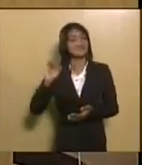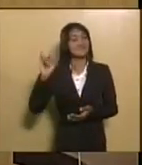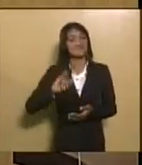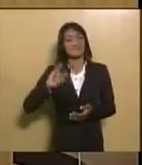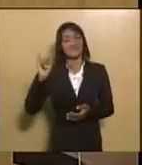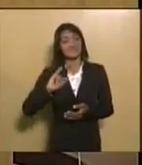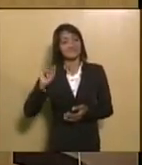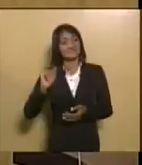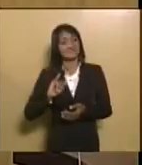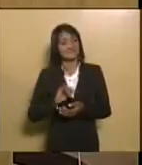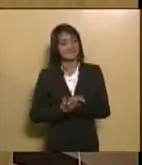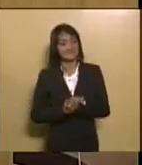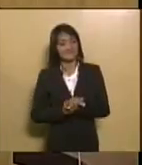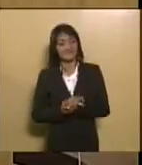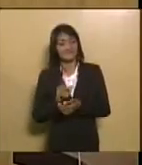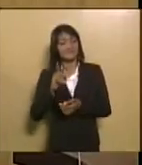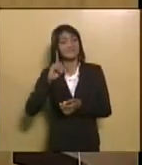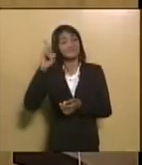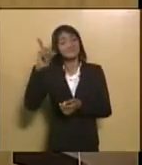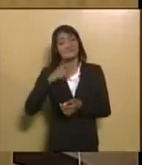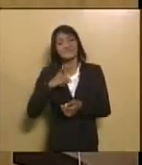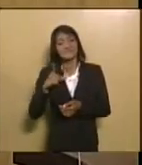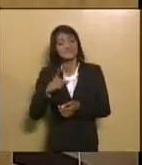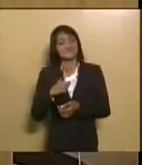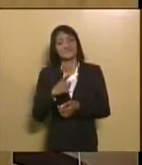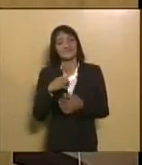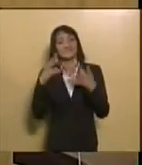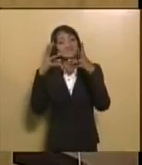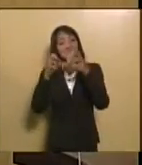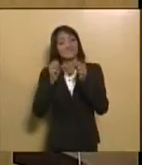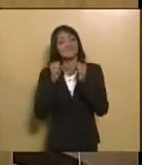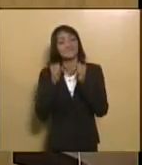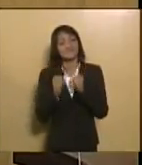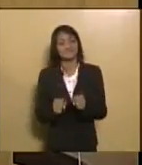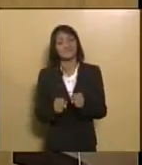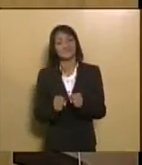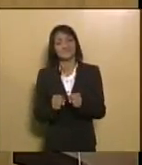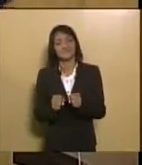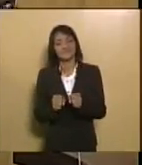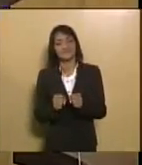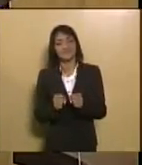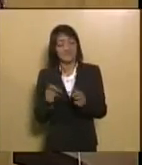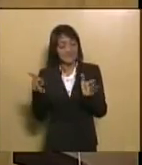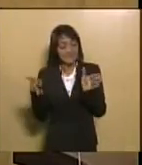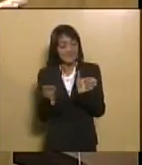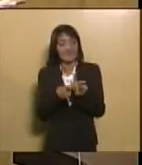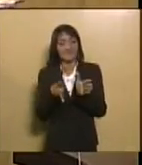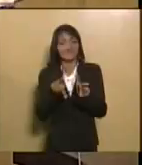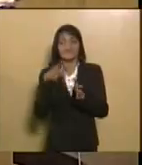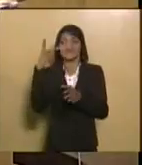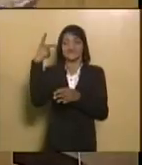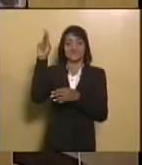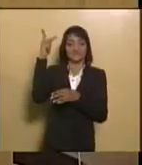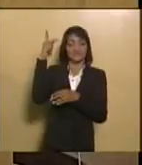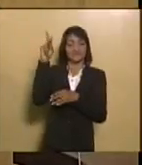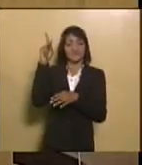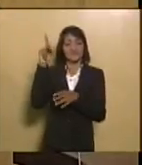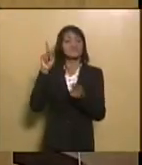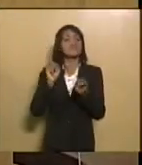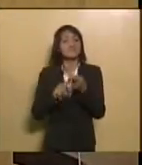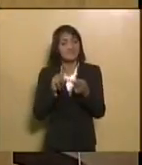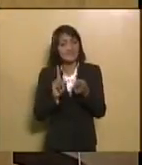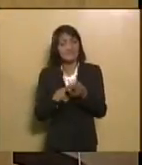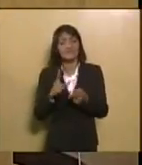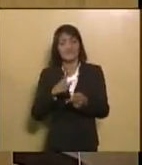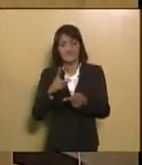que são os atributos. Ele tem os atributos divinos, que são exclusivos dele, mas tem